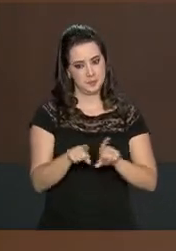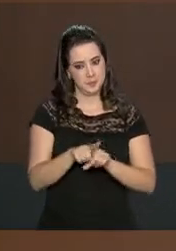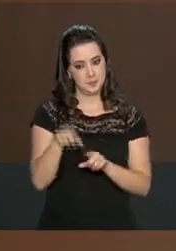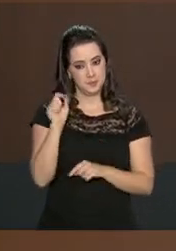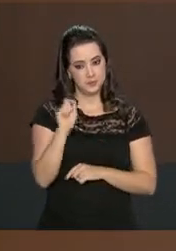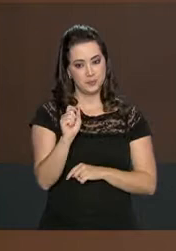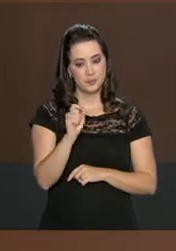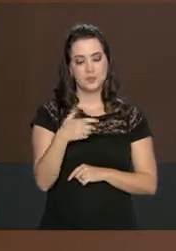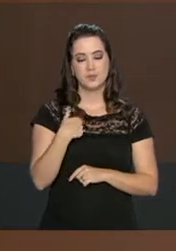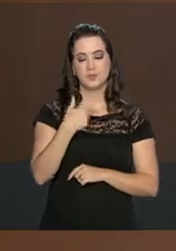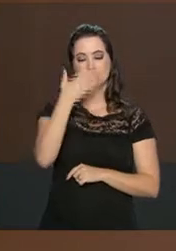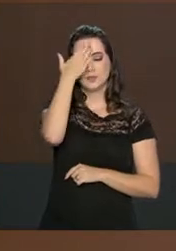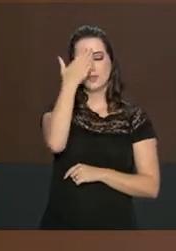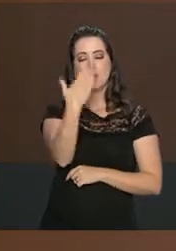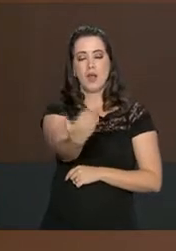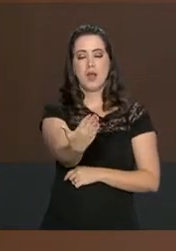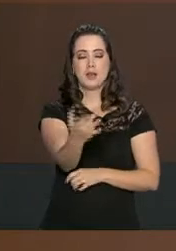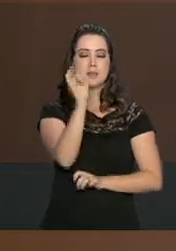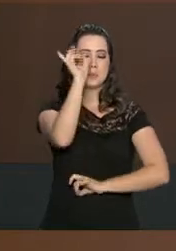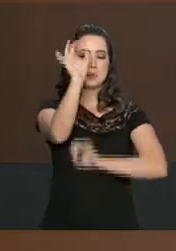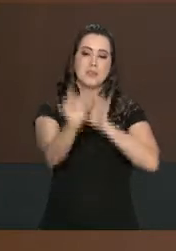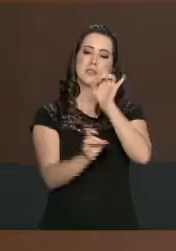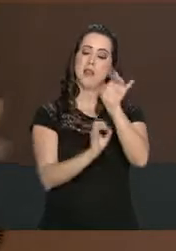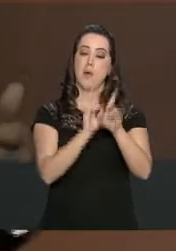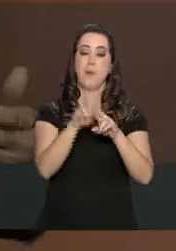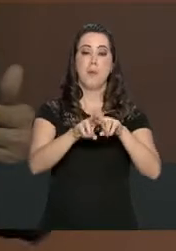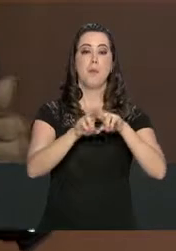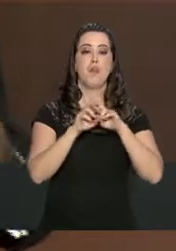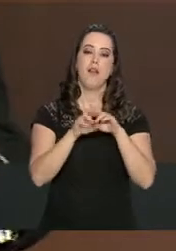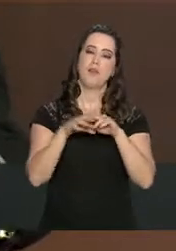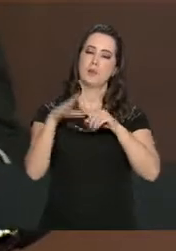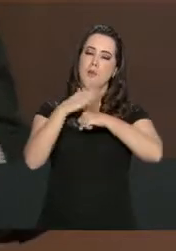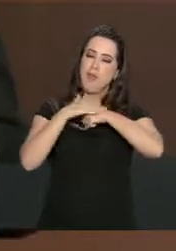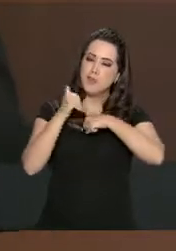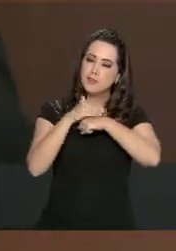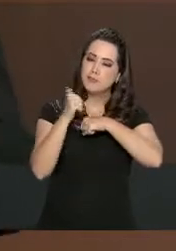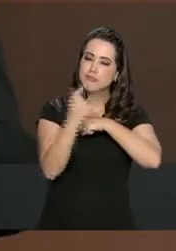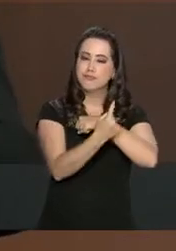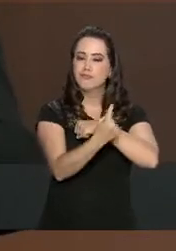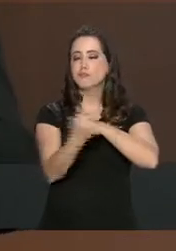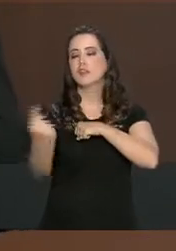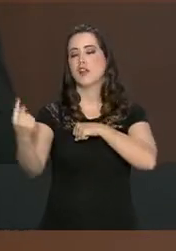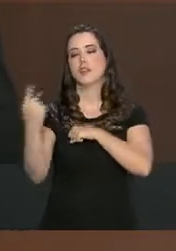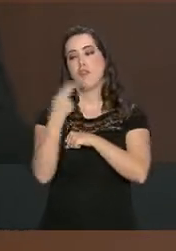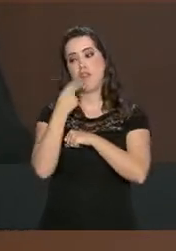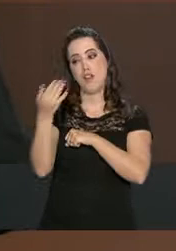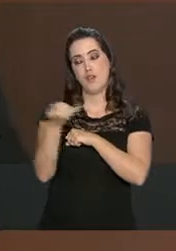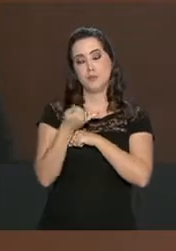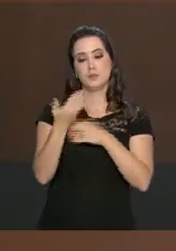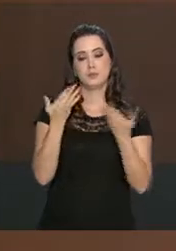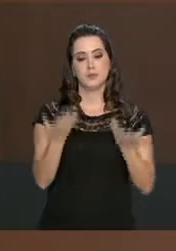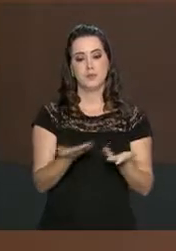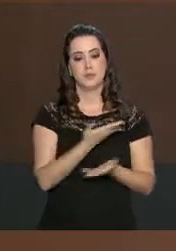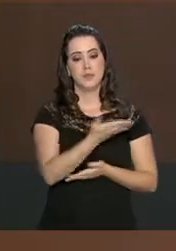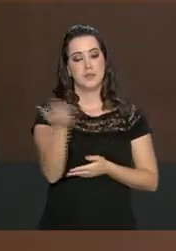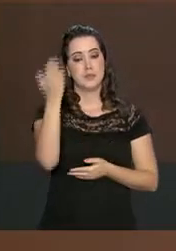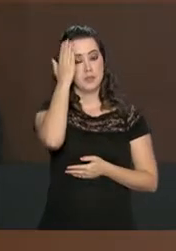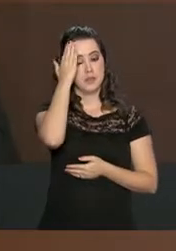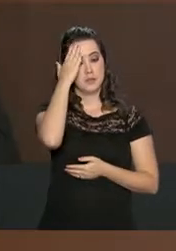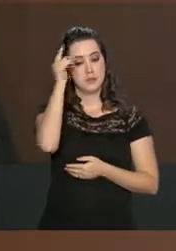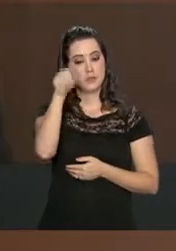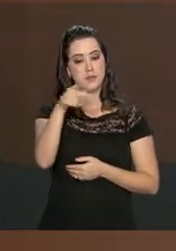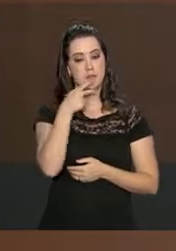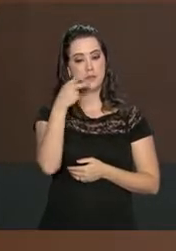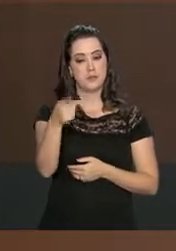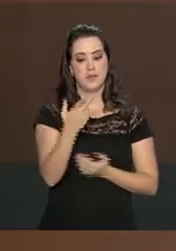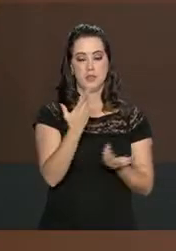também registrar o meu agradecimento especialíssimo pelas palavras carinhosas que aqui foram ditas. Vocês sabem que essa história de